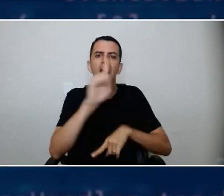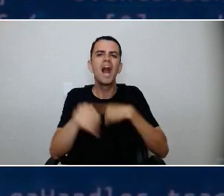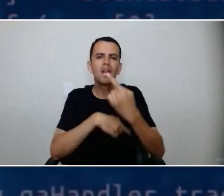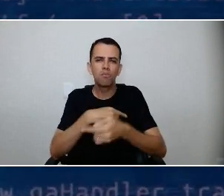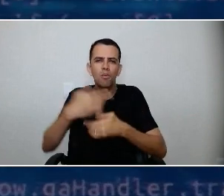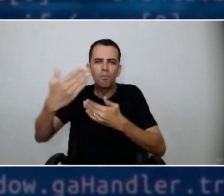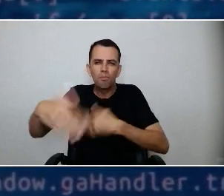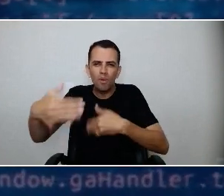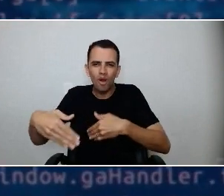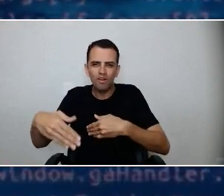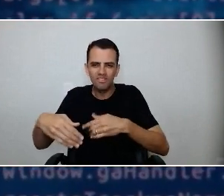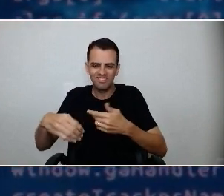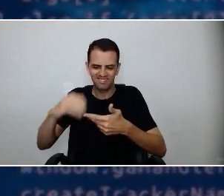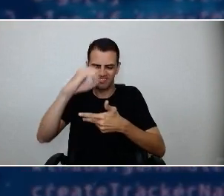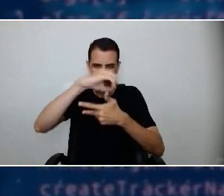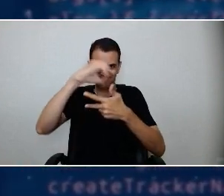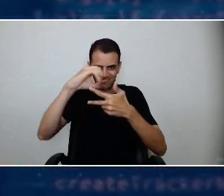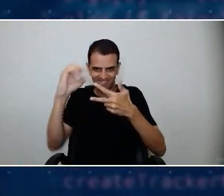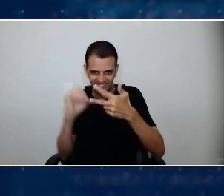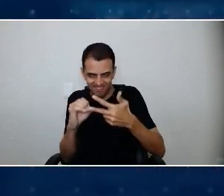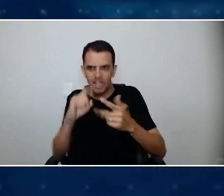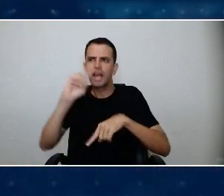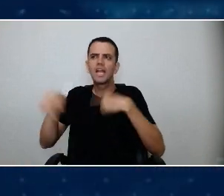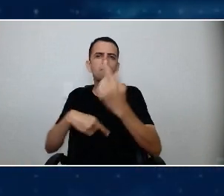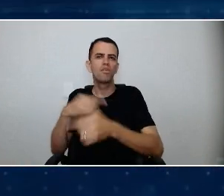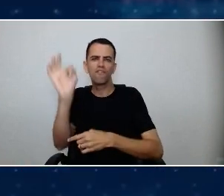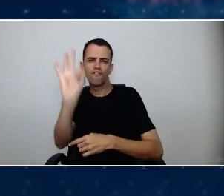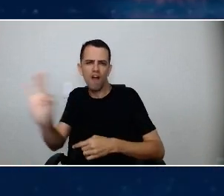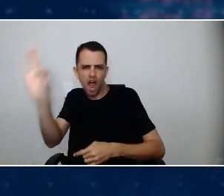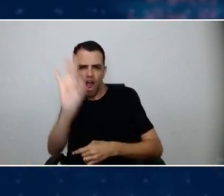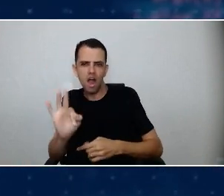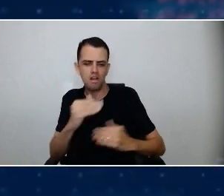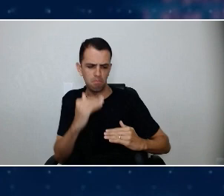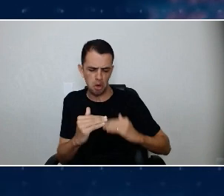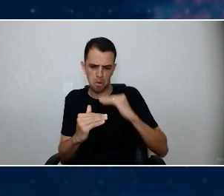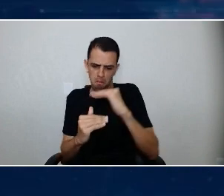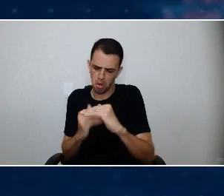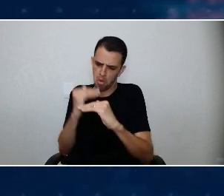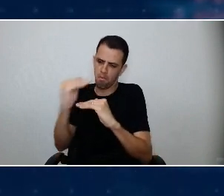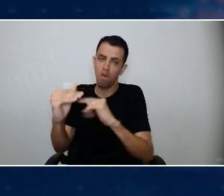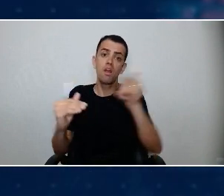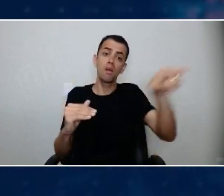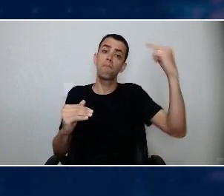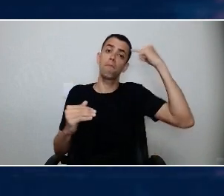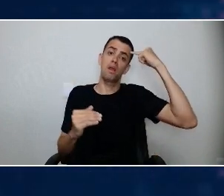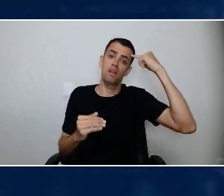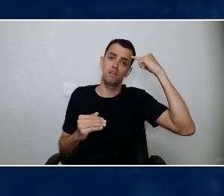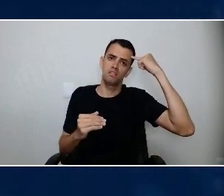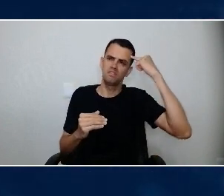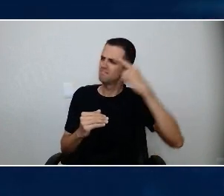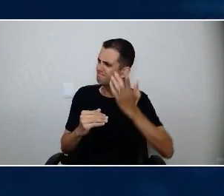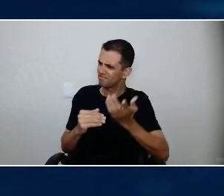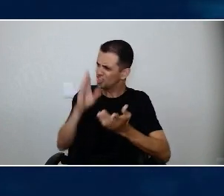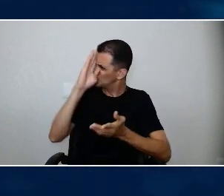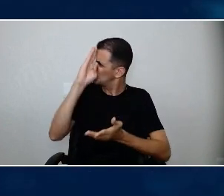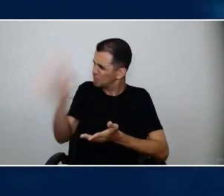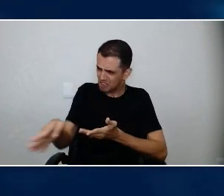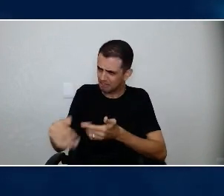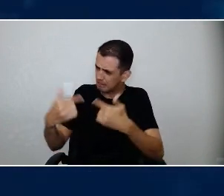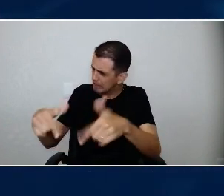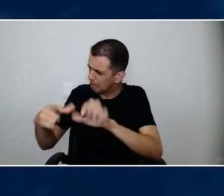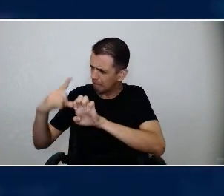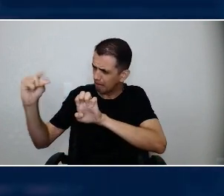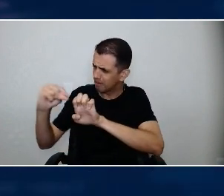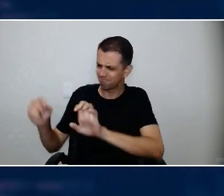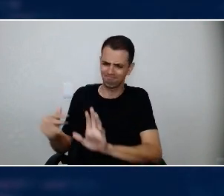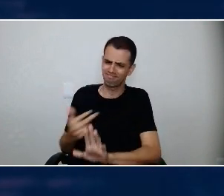boa nota no Enem eu começaria a faculdade e E aí por diante então não para eles é muito estranho era muito diferente a começar agora então eu